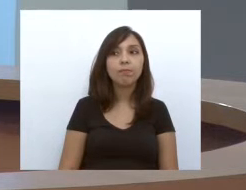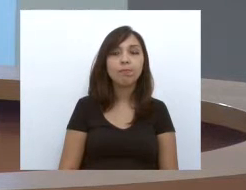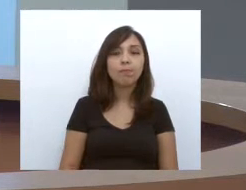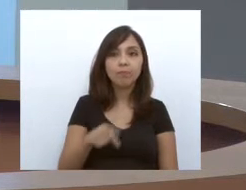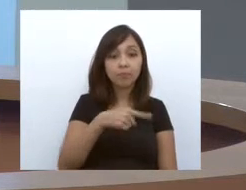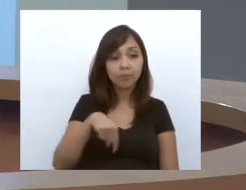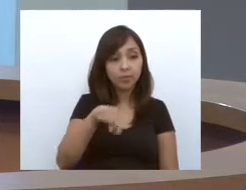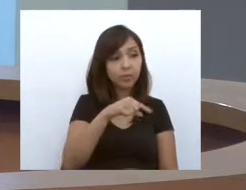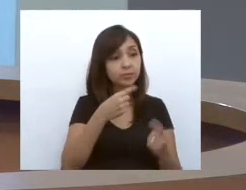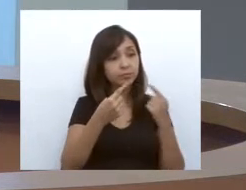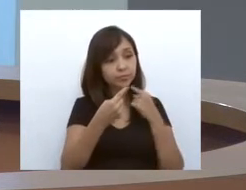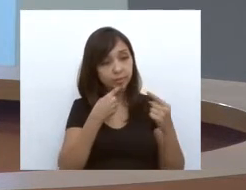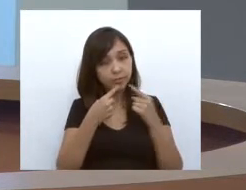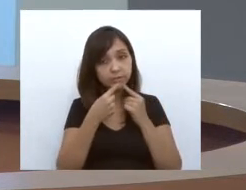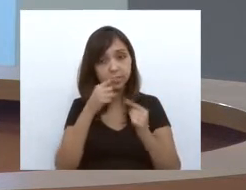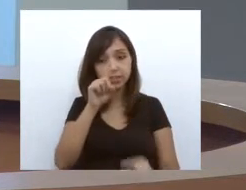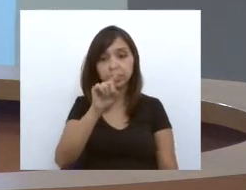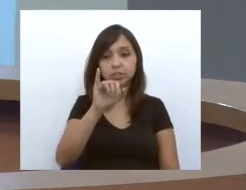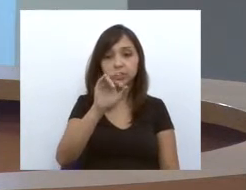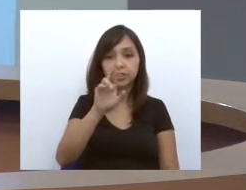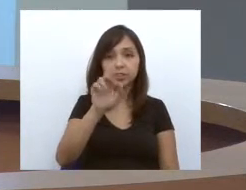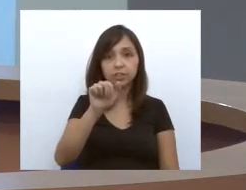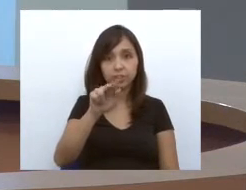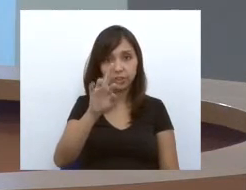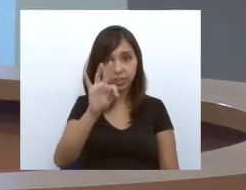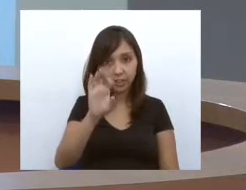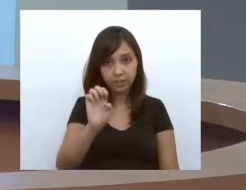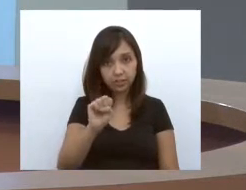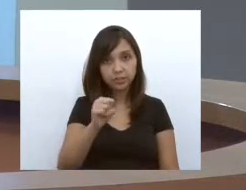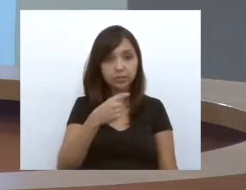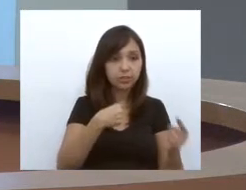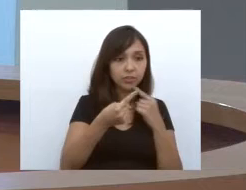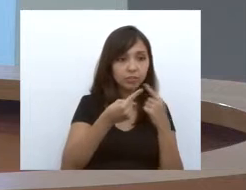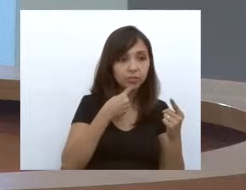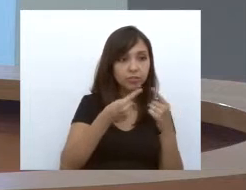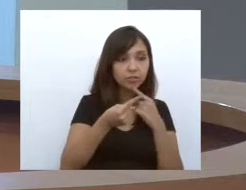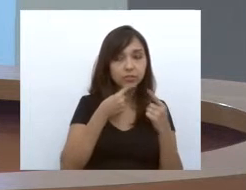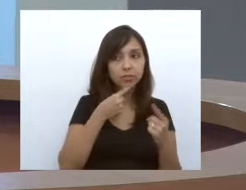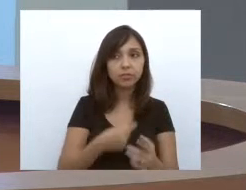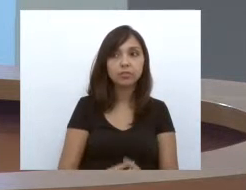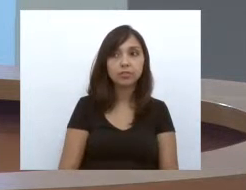as dirigentes e posteriormente.